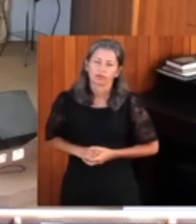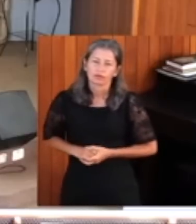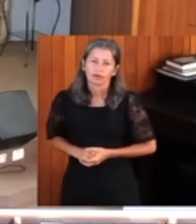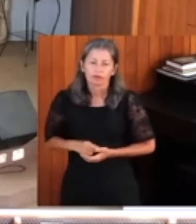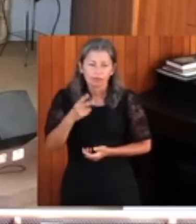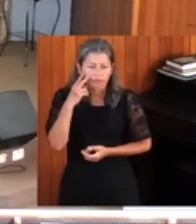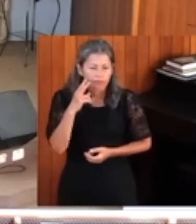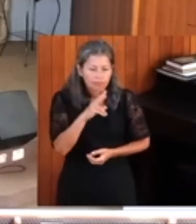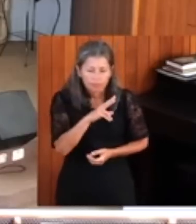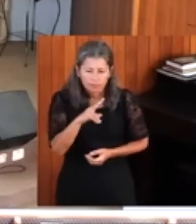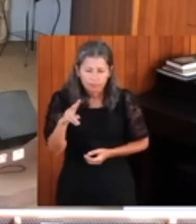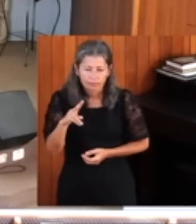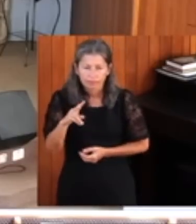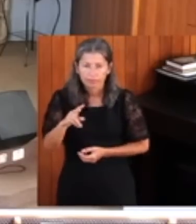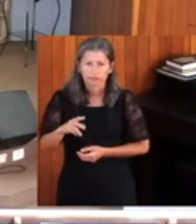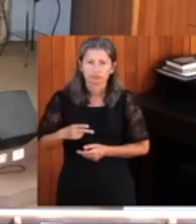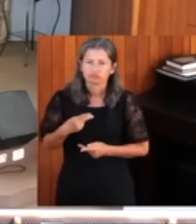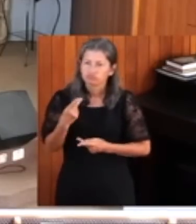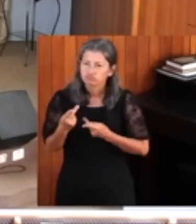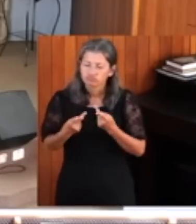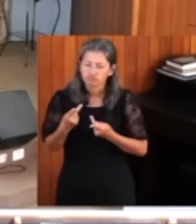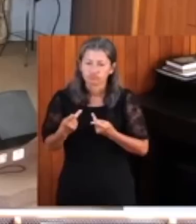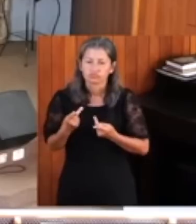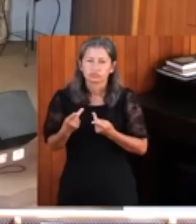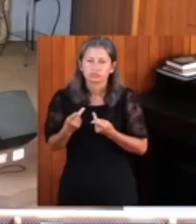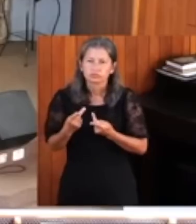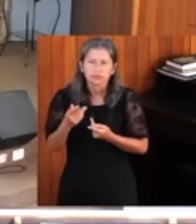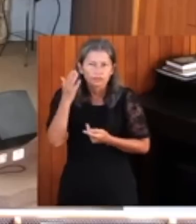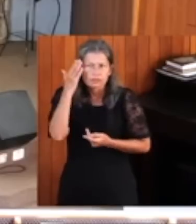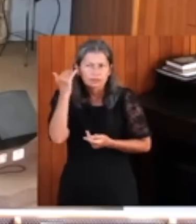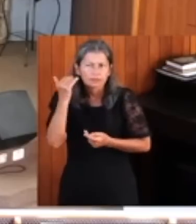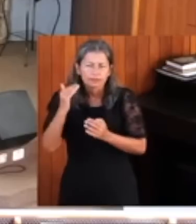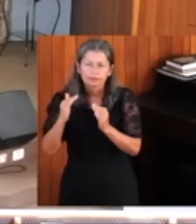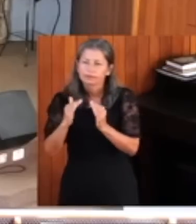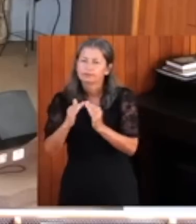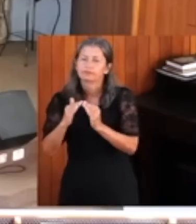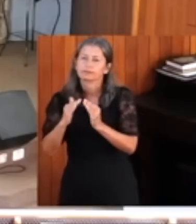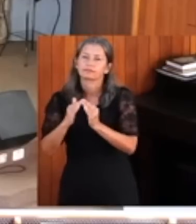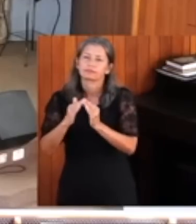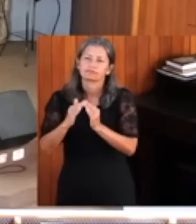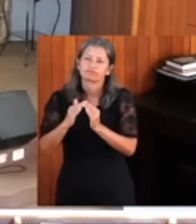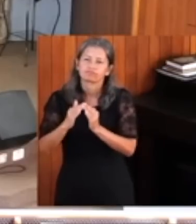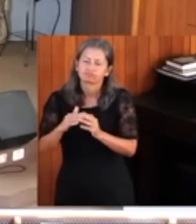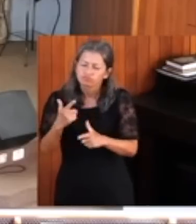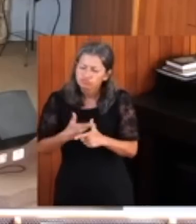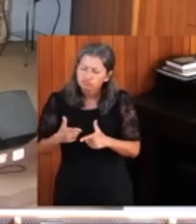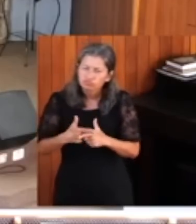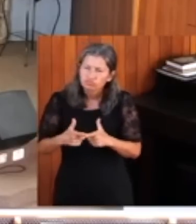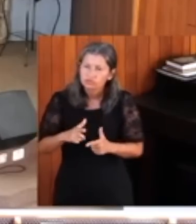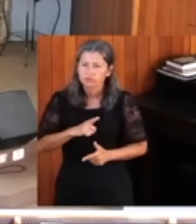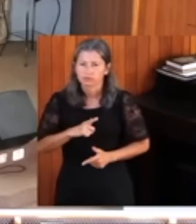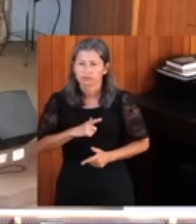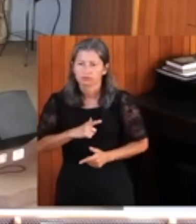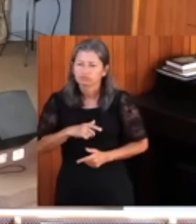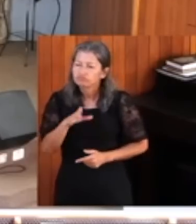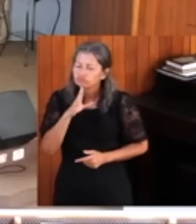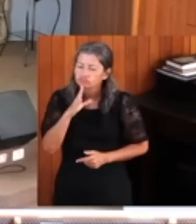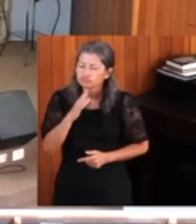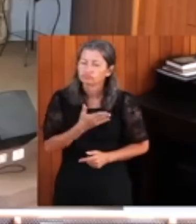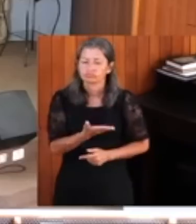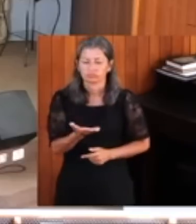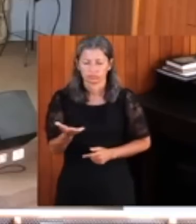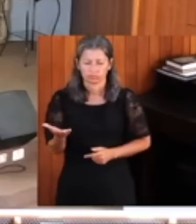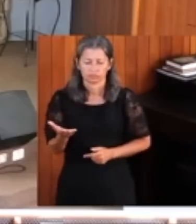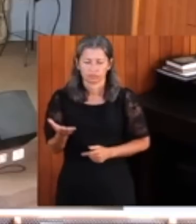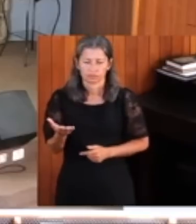suas lutas, seus problemas, sei onde você mora, sei que você enfrenta dificuldades, eu conheço você. E